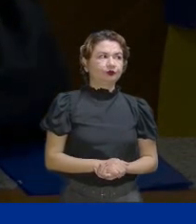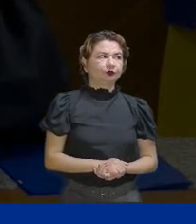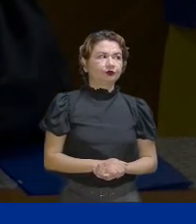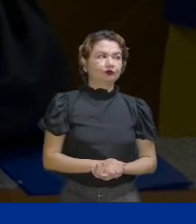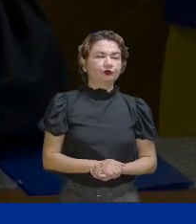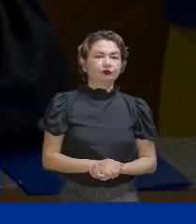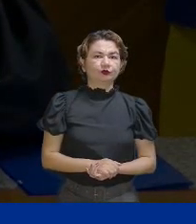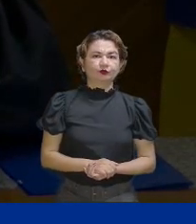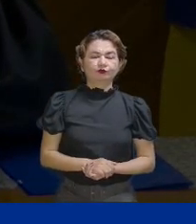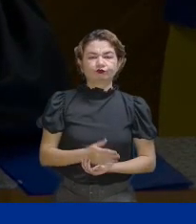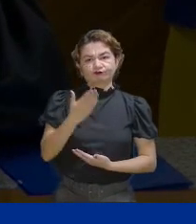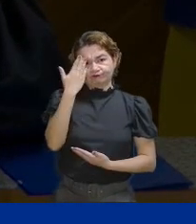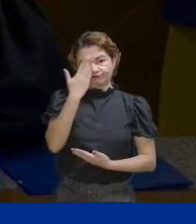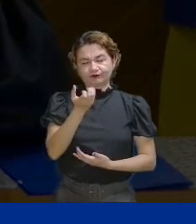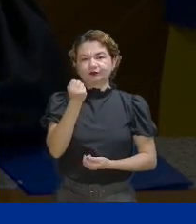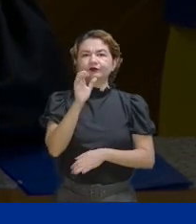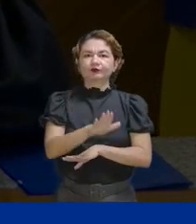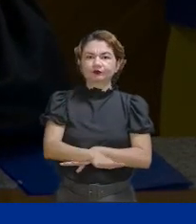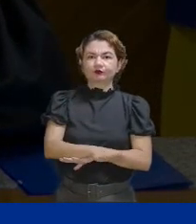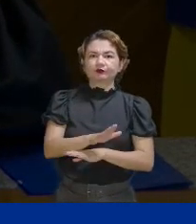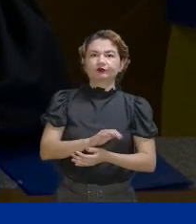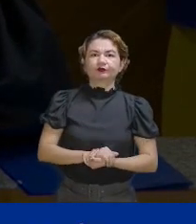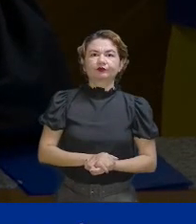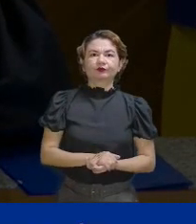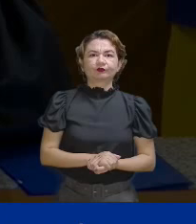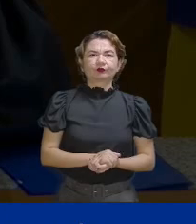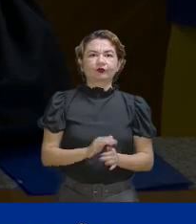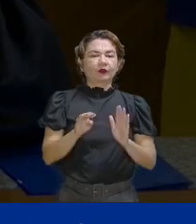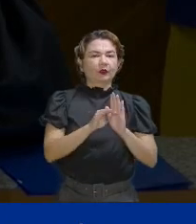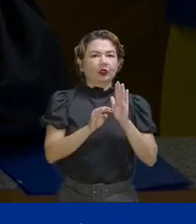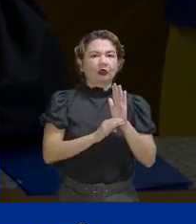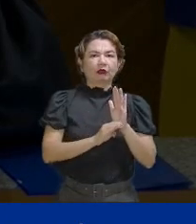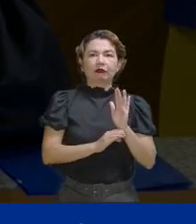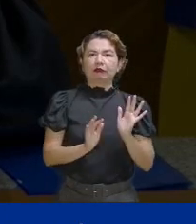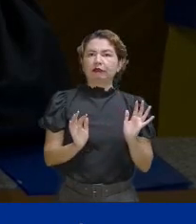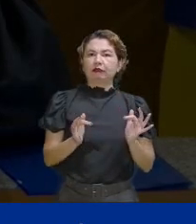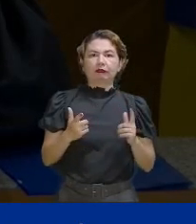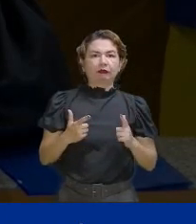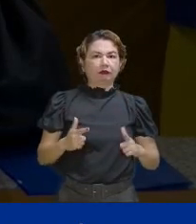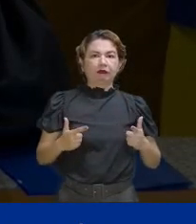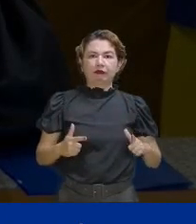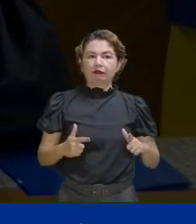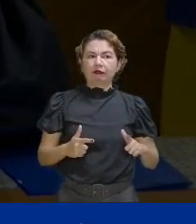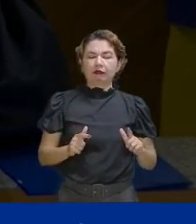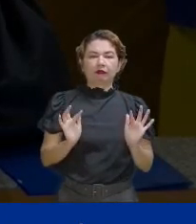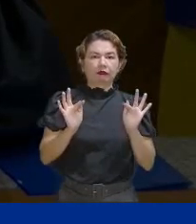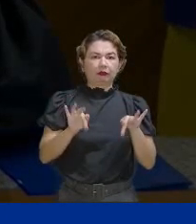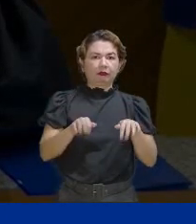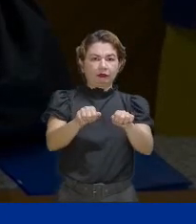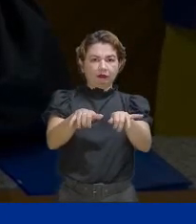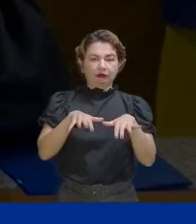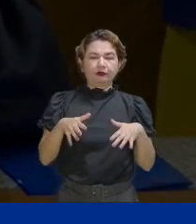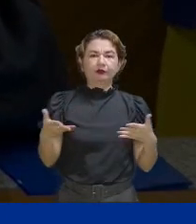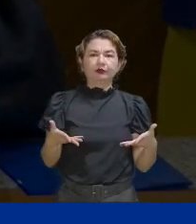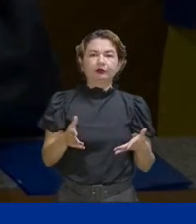Obrigada, excelência. Boa tarde. Não havendo outros processos, declaro encerrada a presente sessão